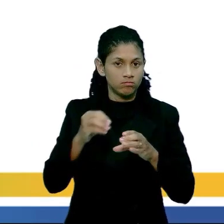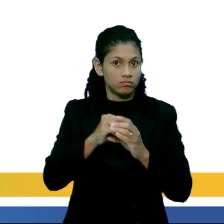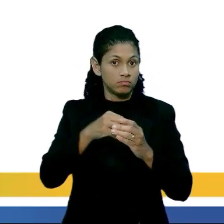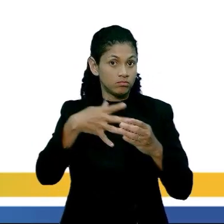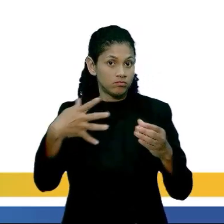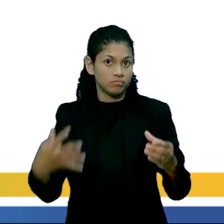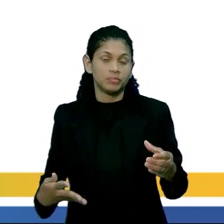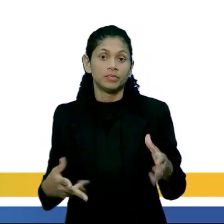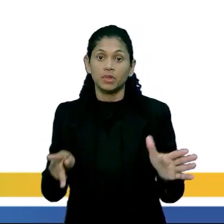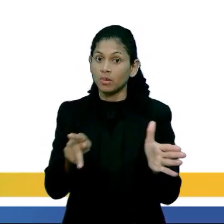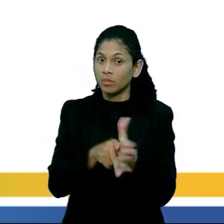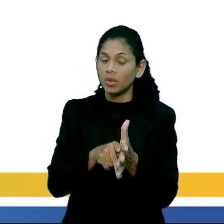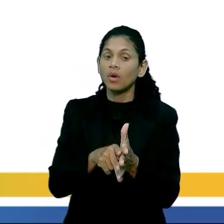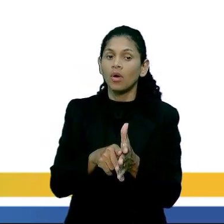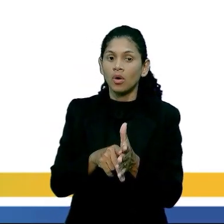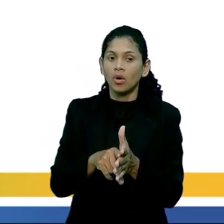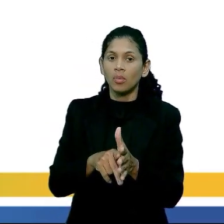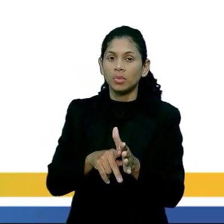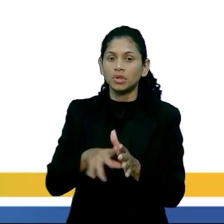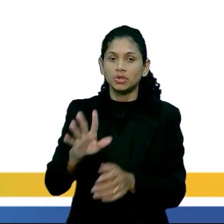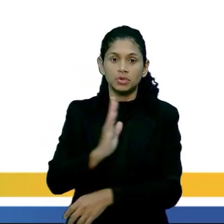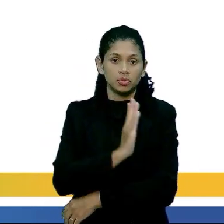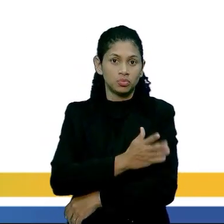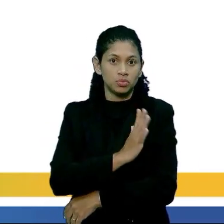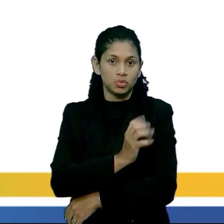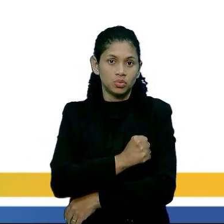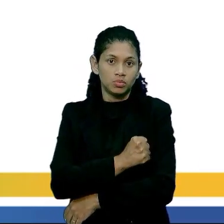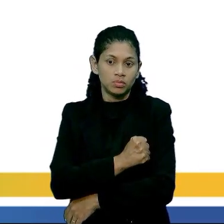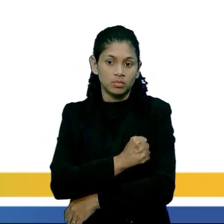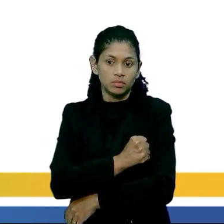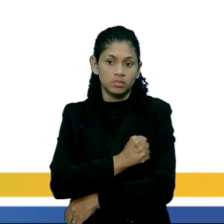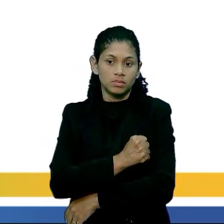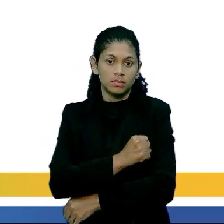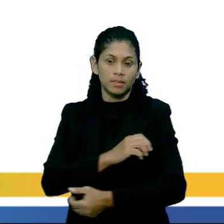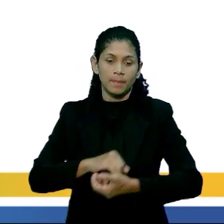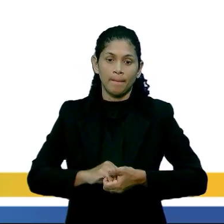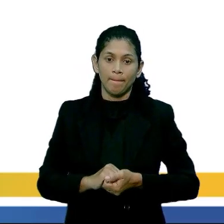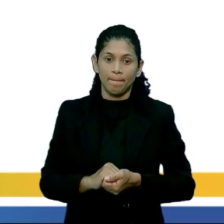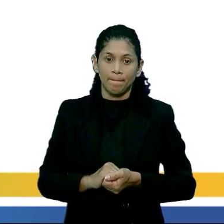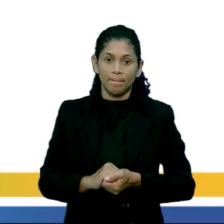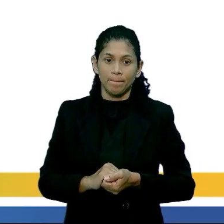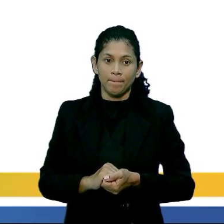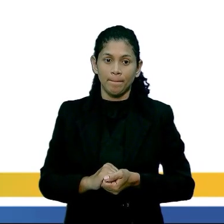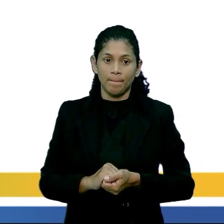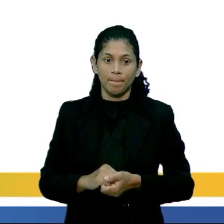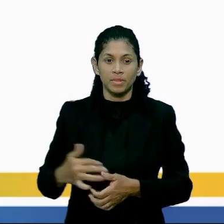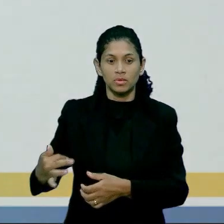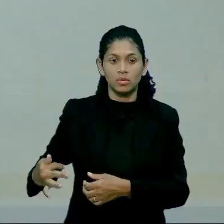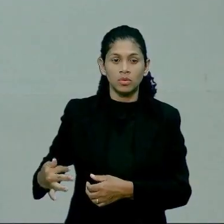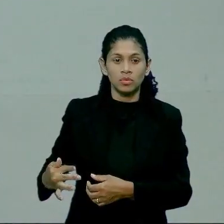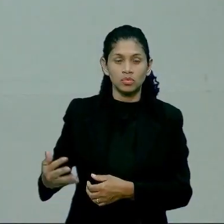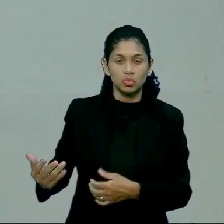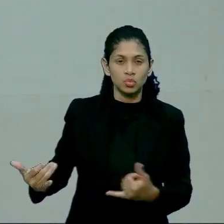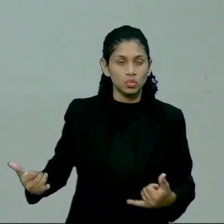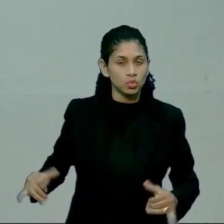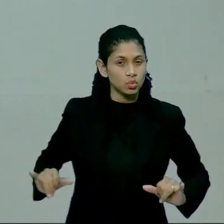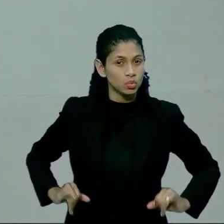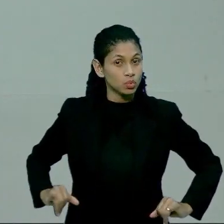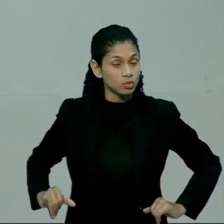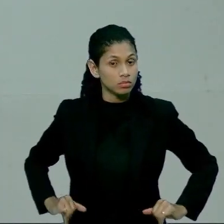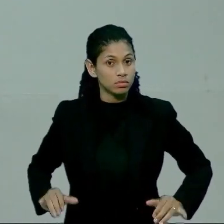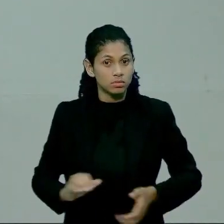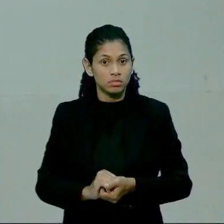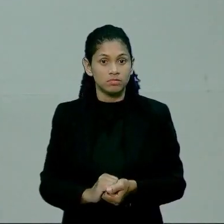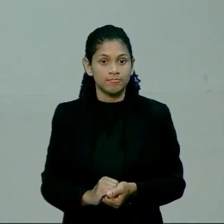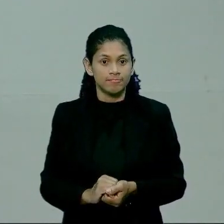de um infarto, tá? Ó, se ele sofreu um infarto, vai ser, deixa eu ver, dor retroesternal, aí